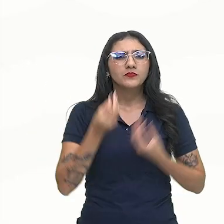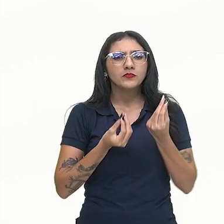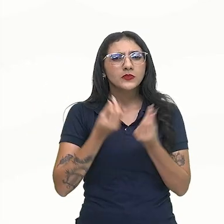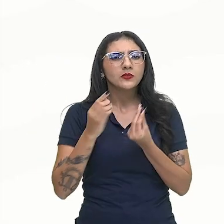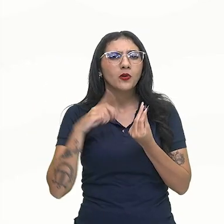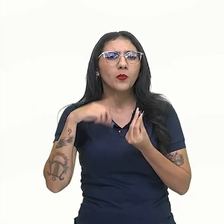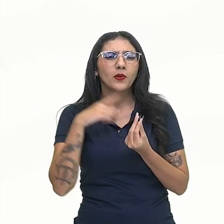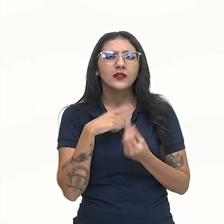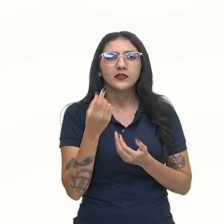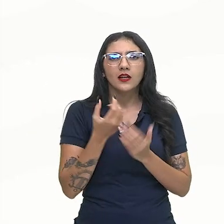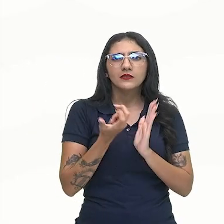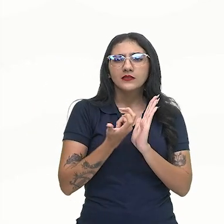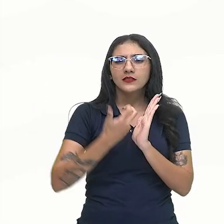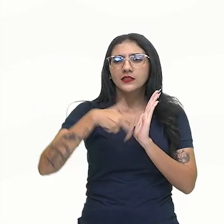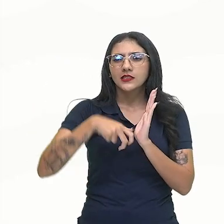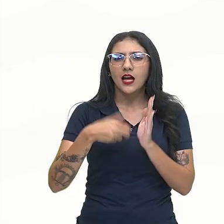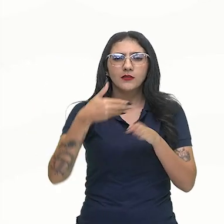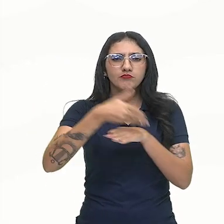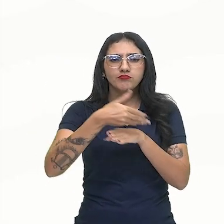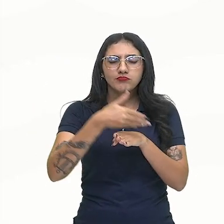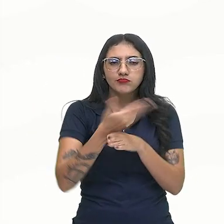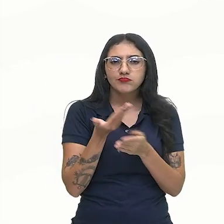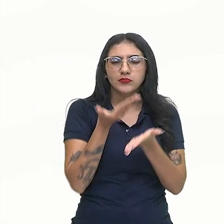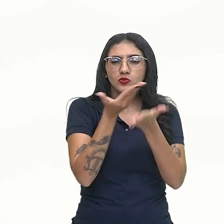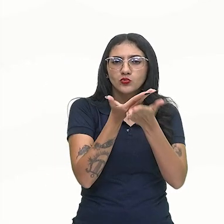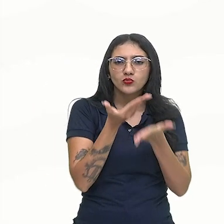essa taxa de frequência escolar